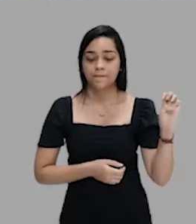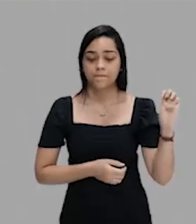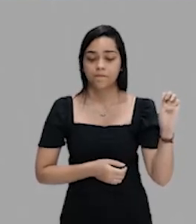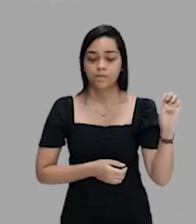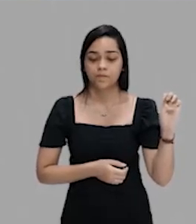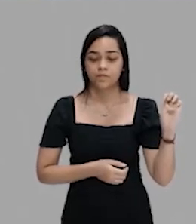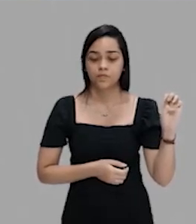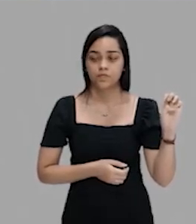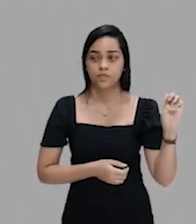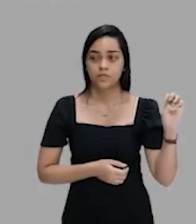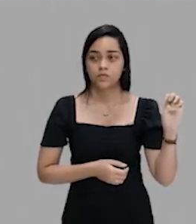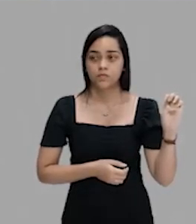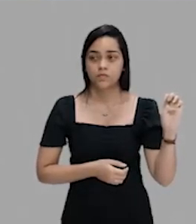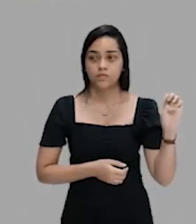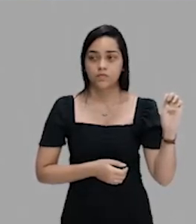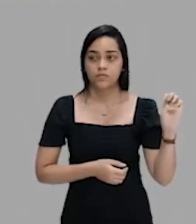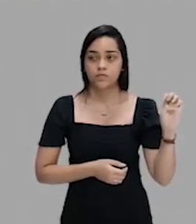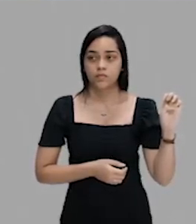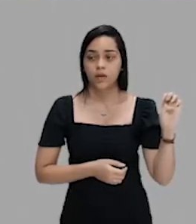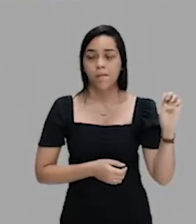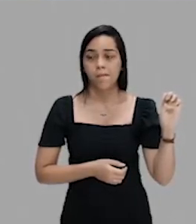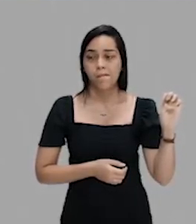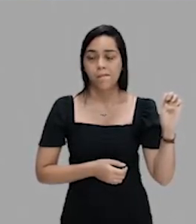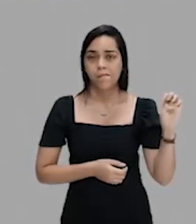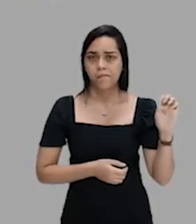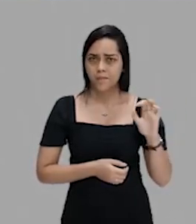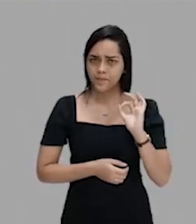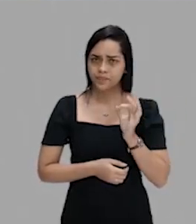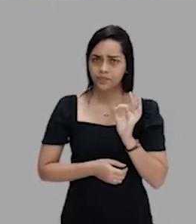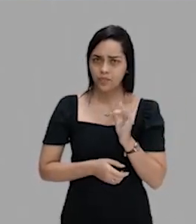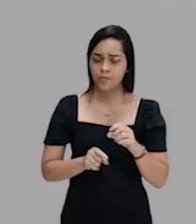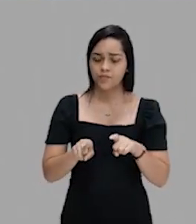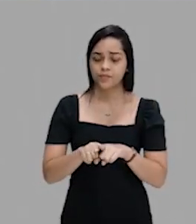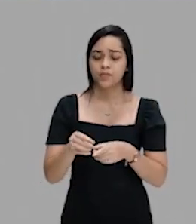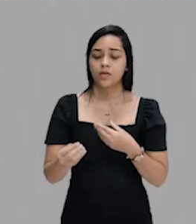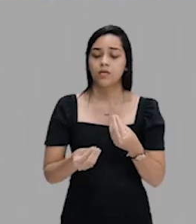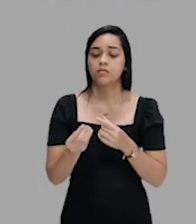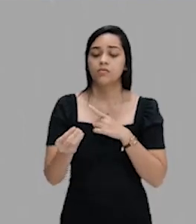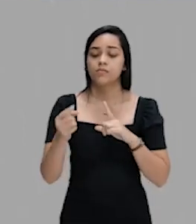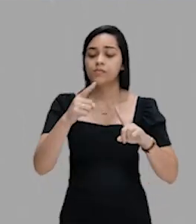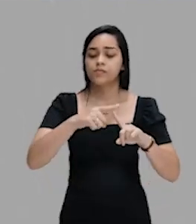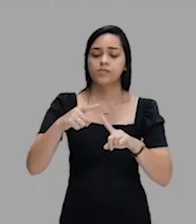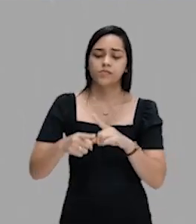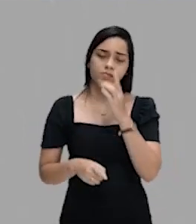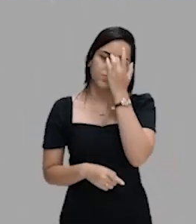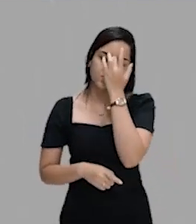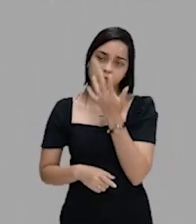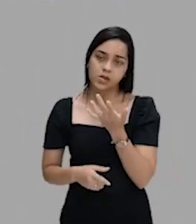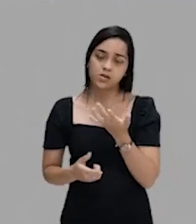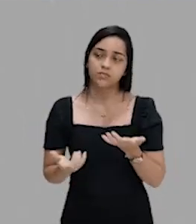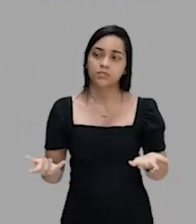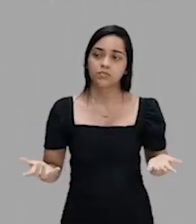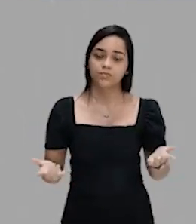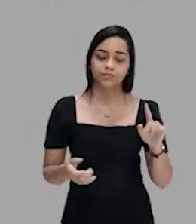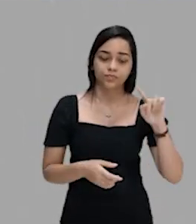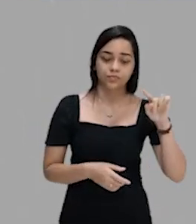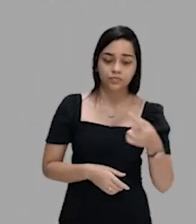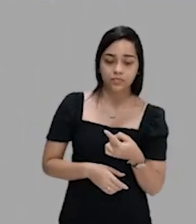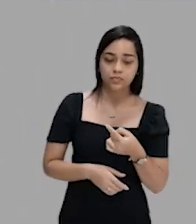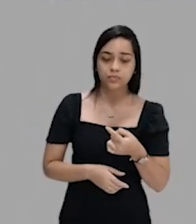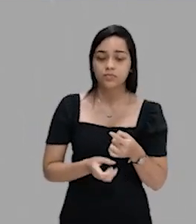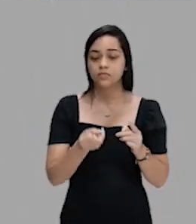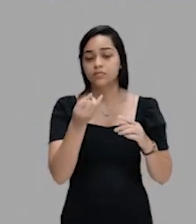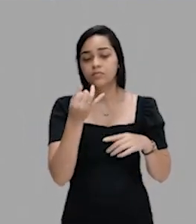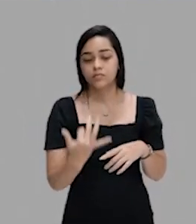são inculpidores merecem o atraso certo e aí como é que fica a classificação fácil demais com vírgulas